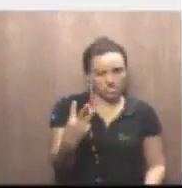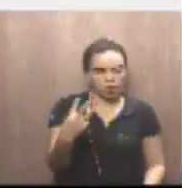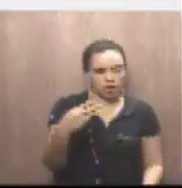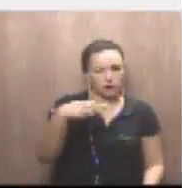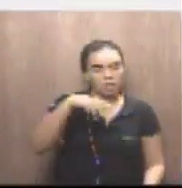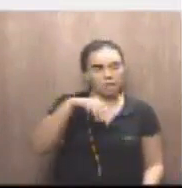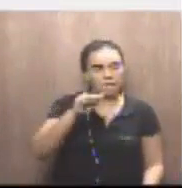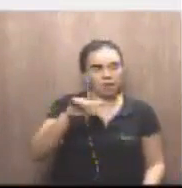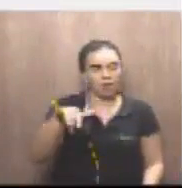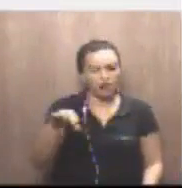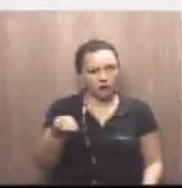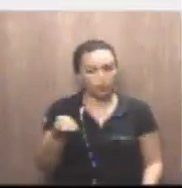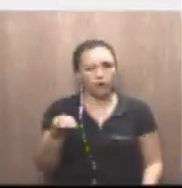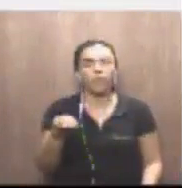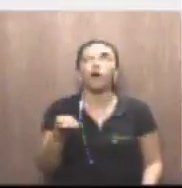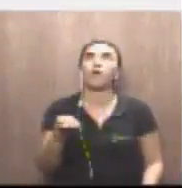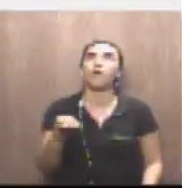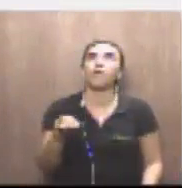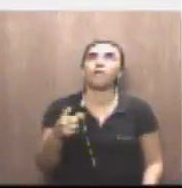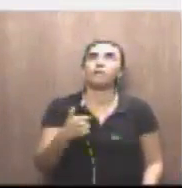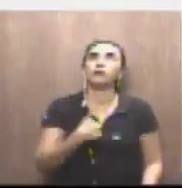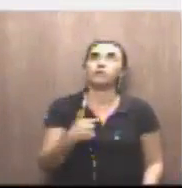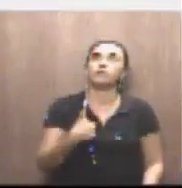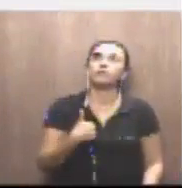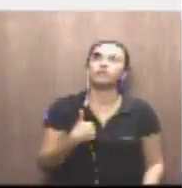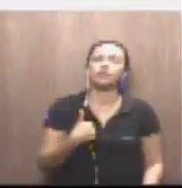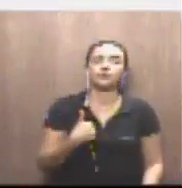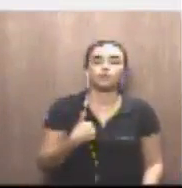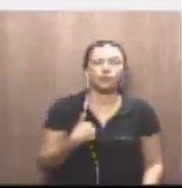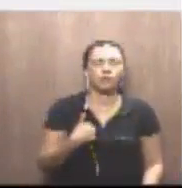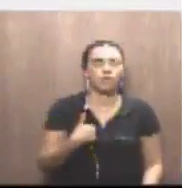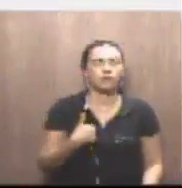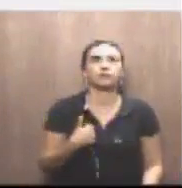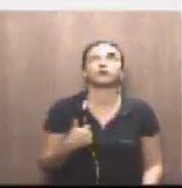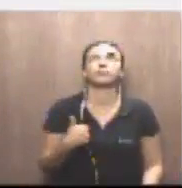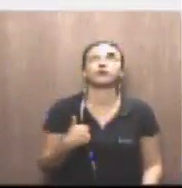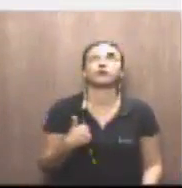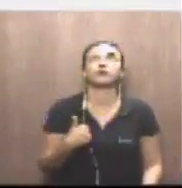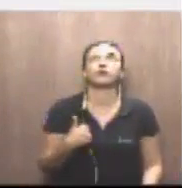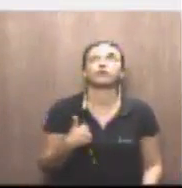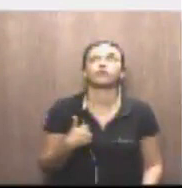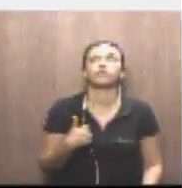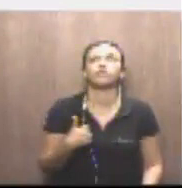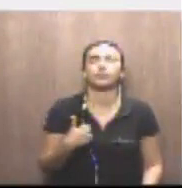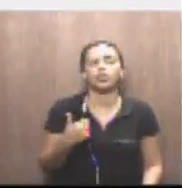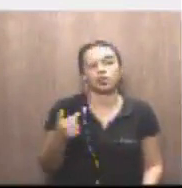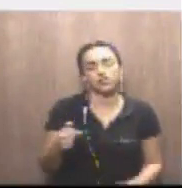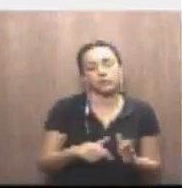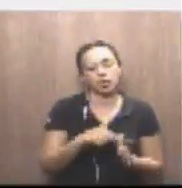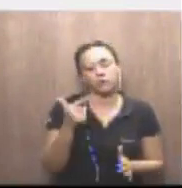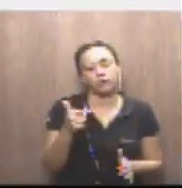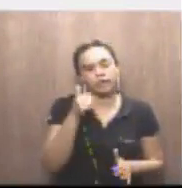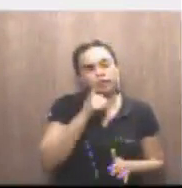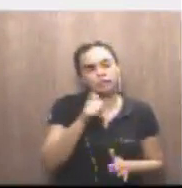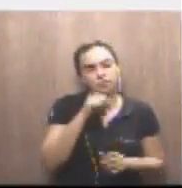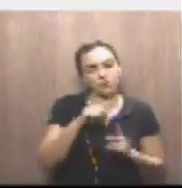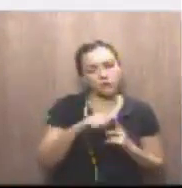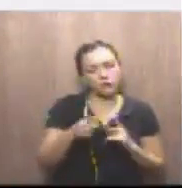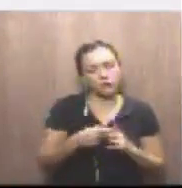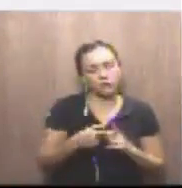de maio, eu era secunde, gesta, entrou em pródromos